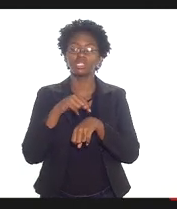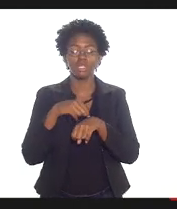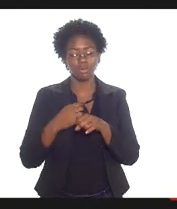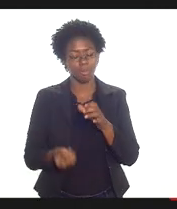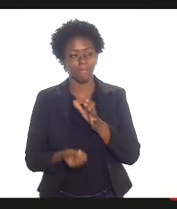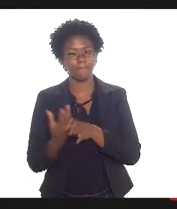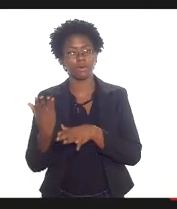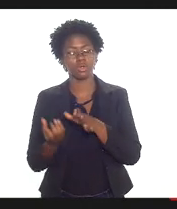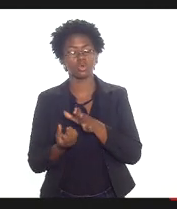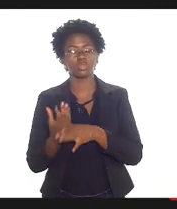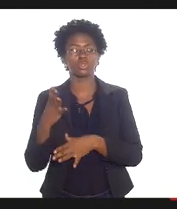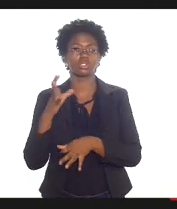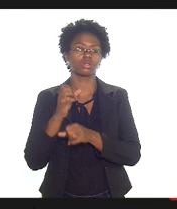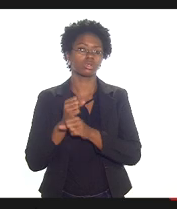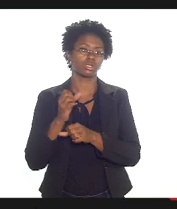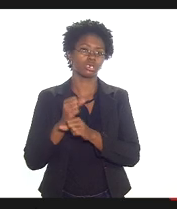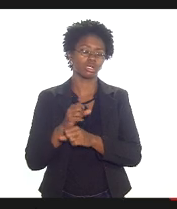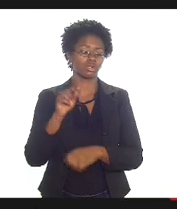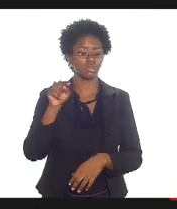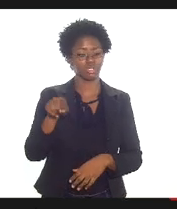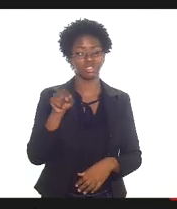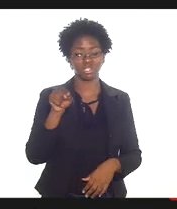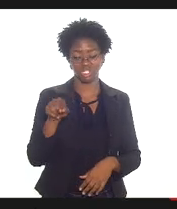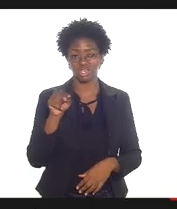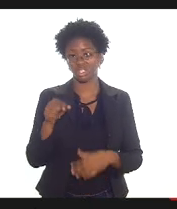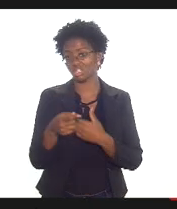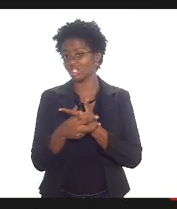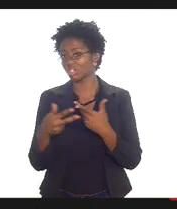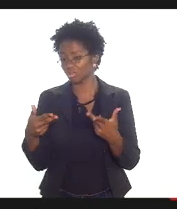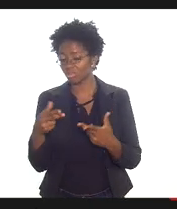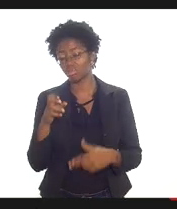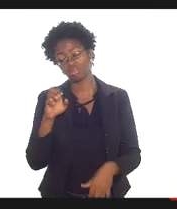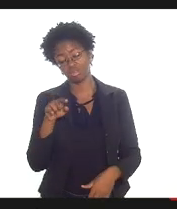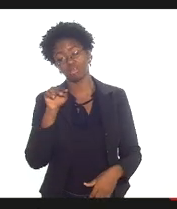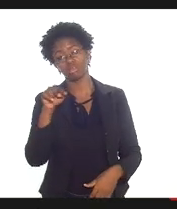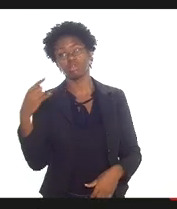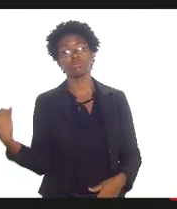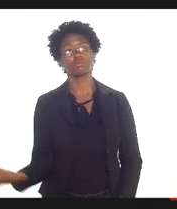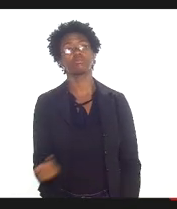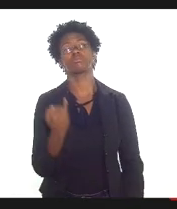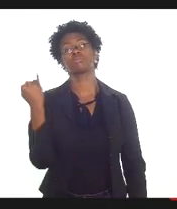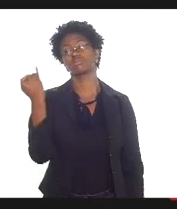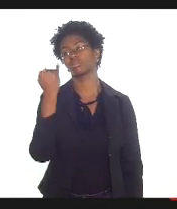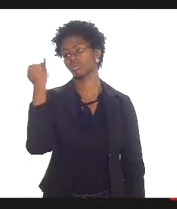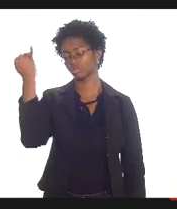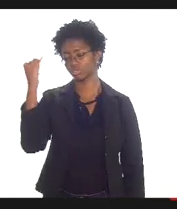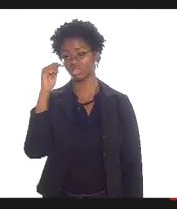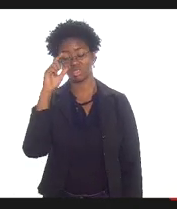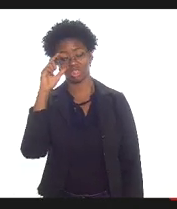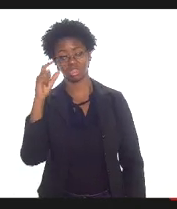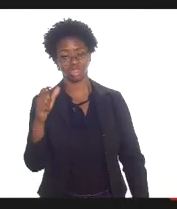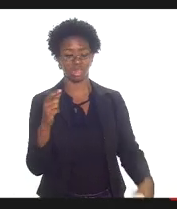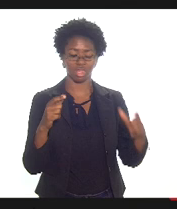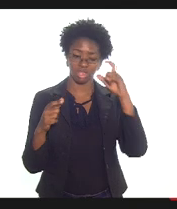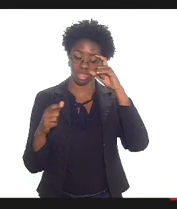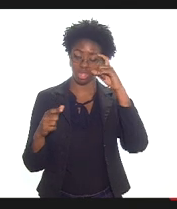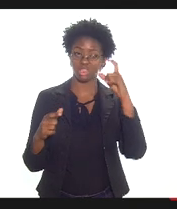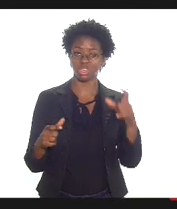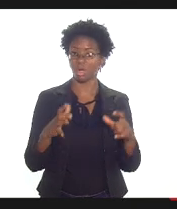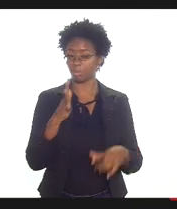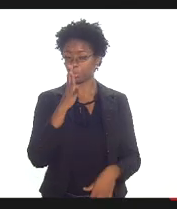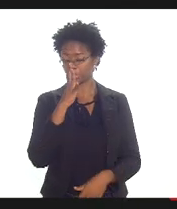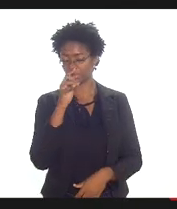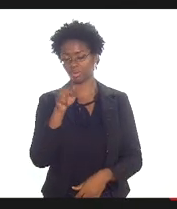campo. Tá? E essa questão é que é crucial de ser observada, porque é aí que